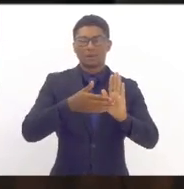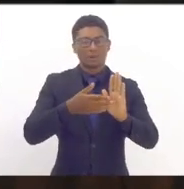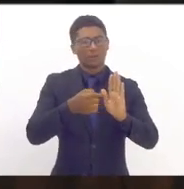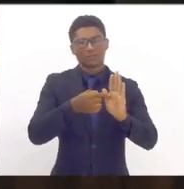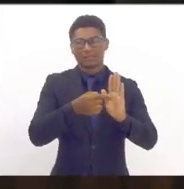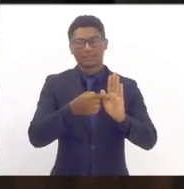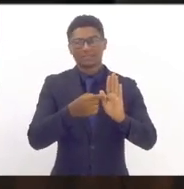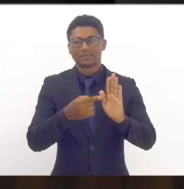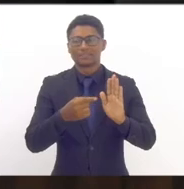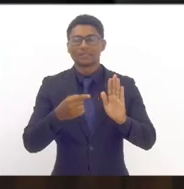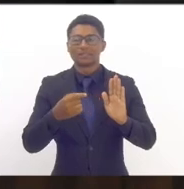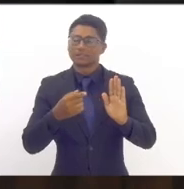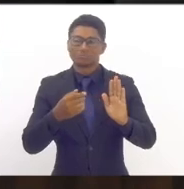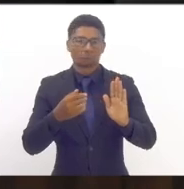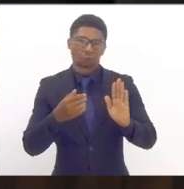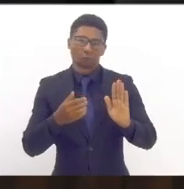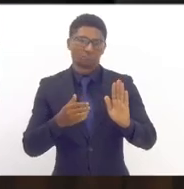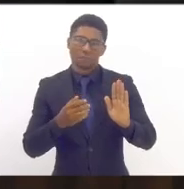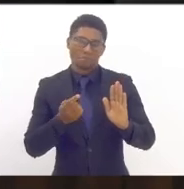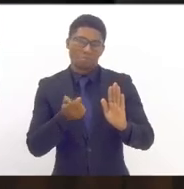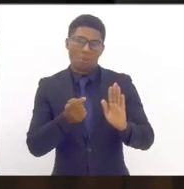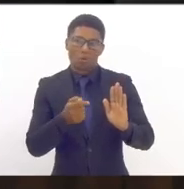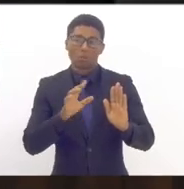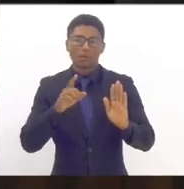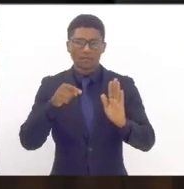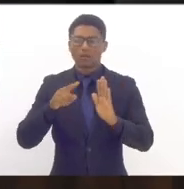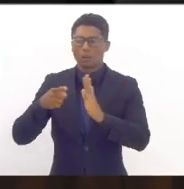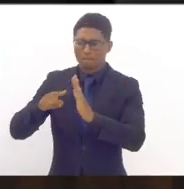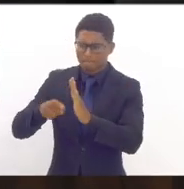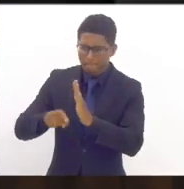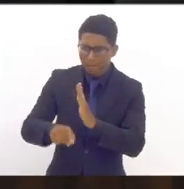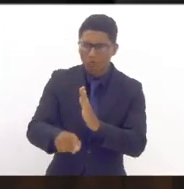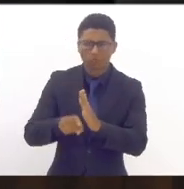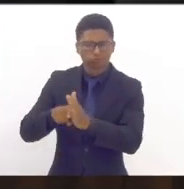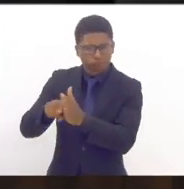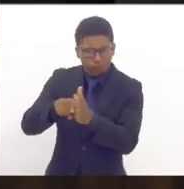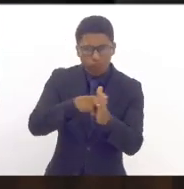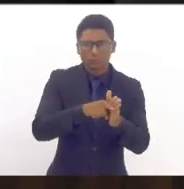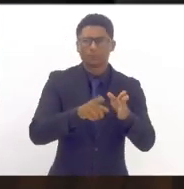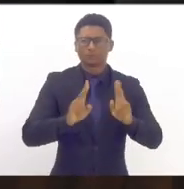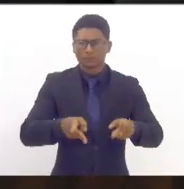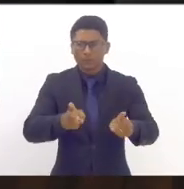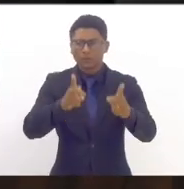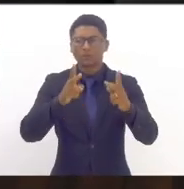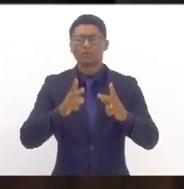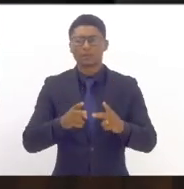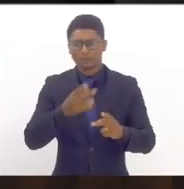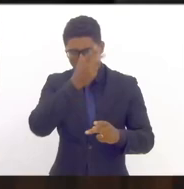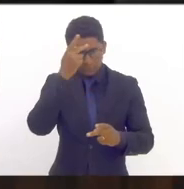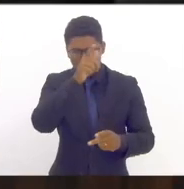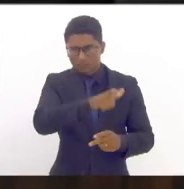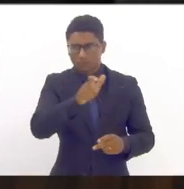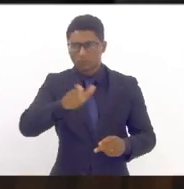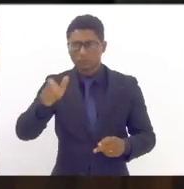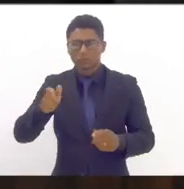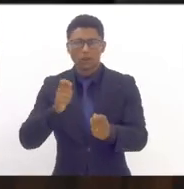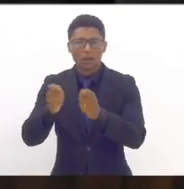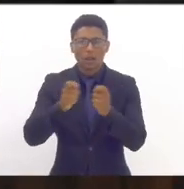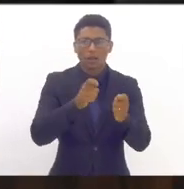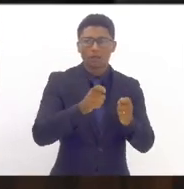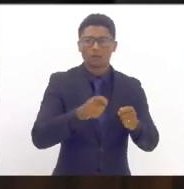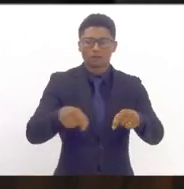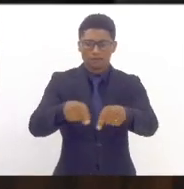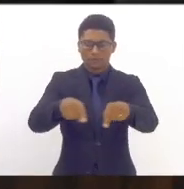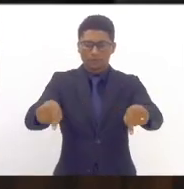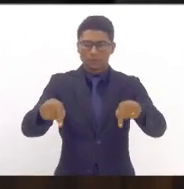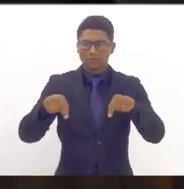bem fundamentada e com espaço para as devidas explicações. Persistente, vai atrás dos entrevistados, bate na porta do gabinete, busca